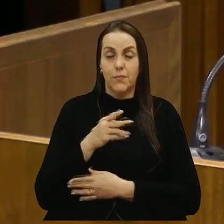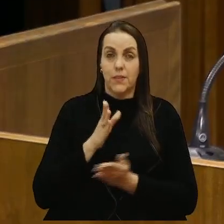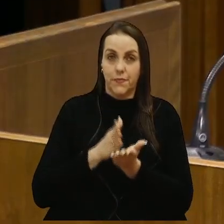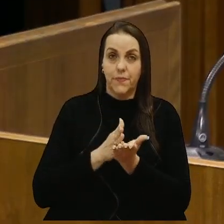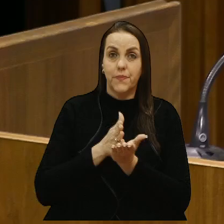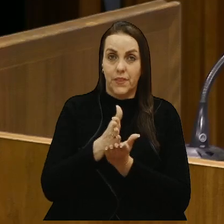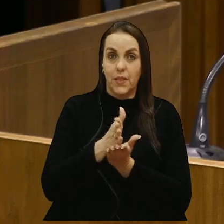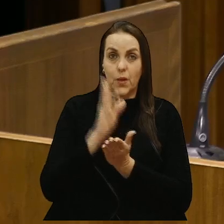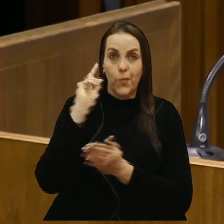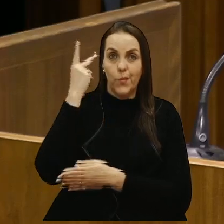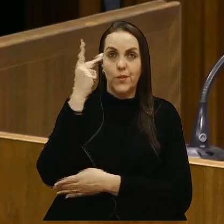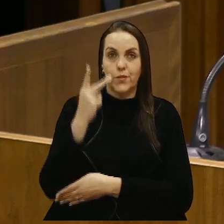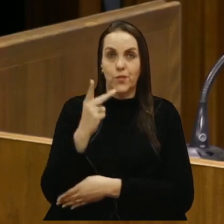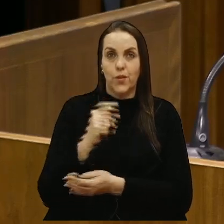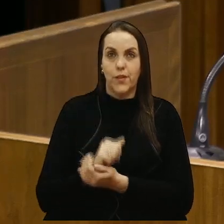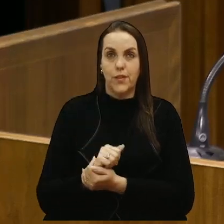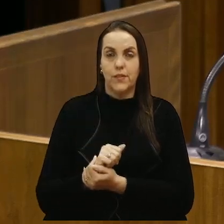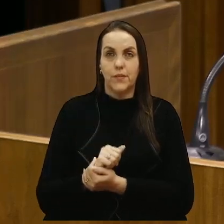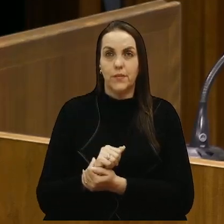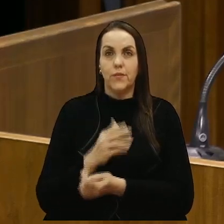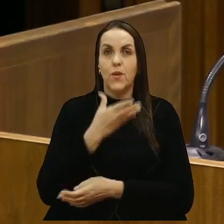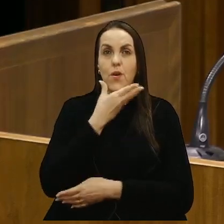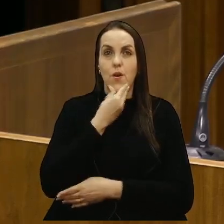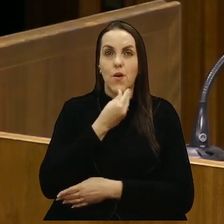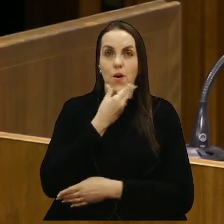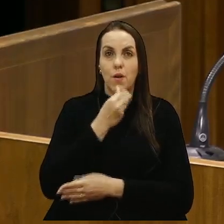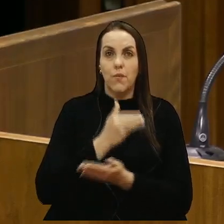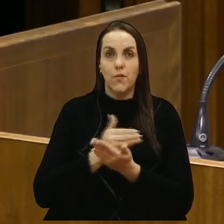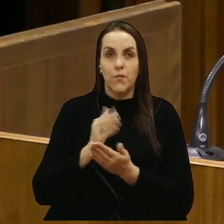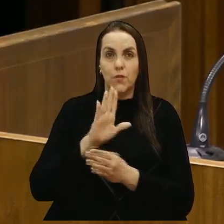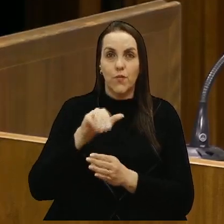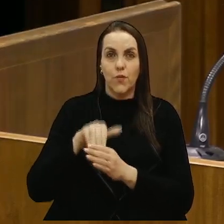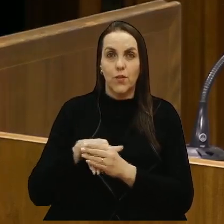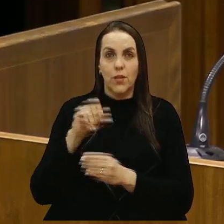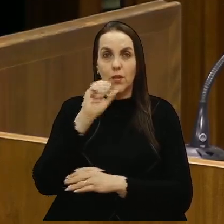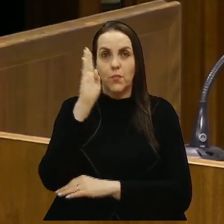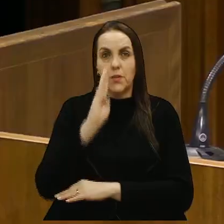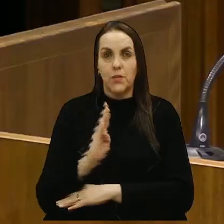com a história, né? Os homens começaram a votar no Brasil em